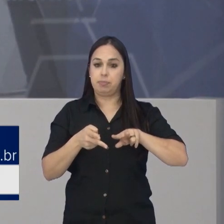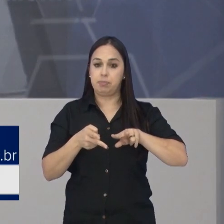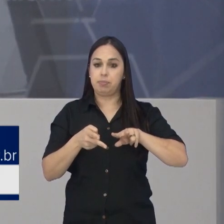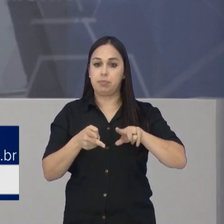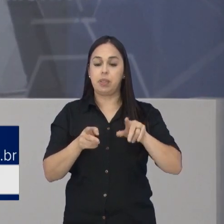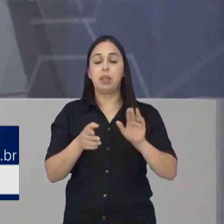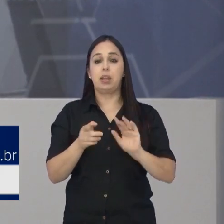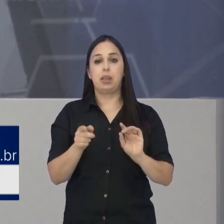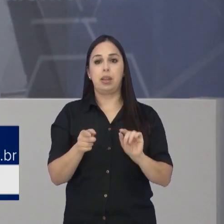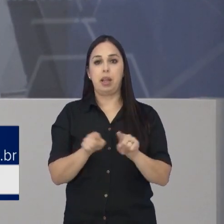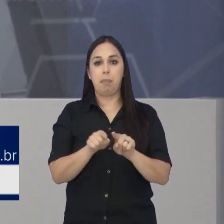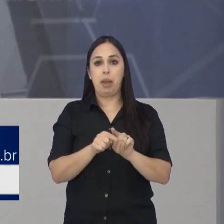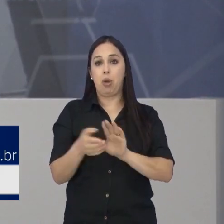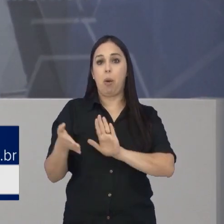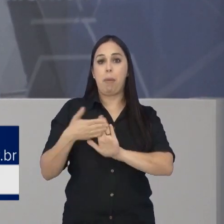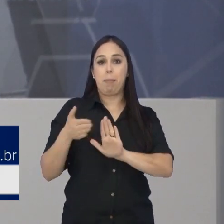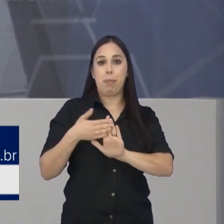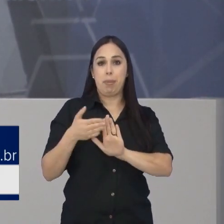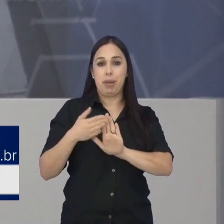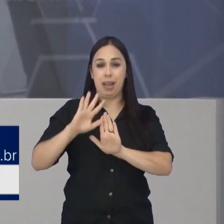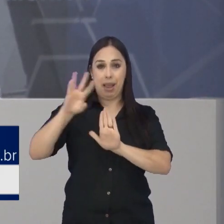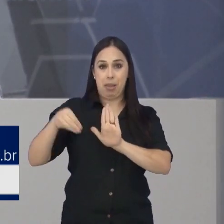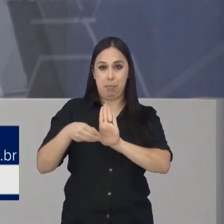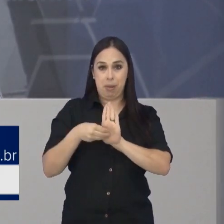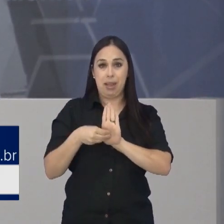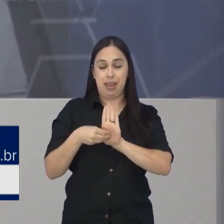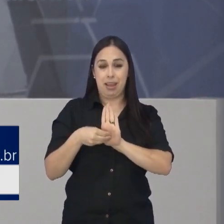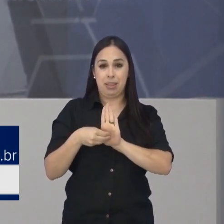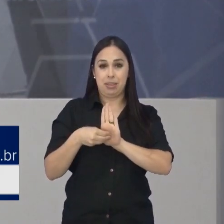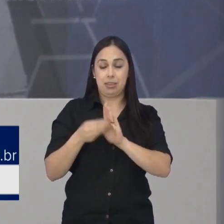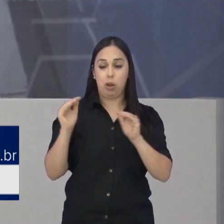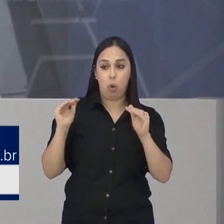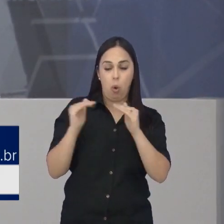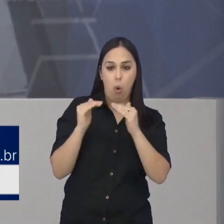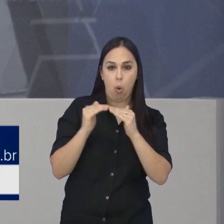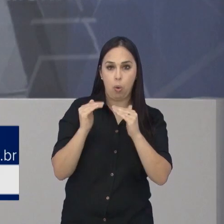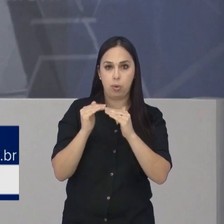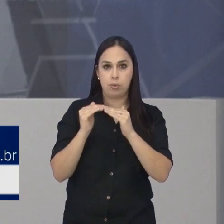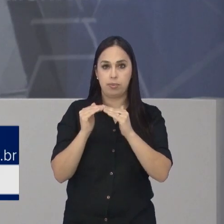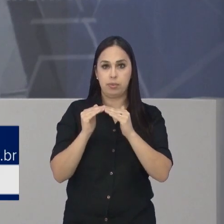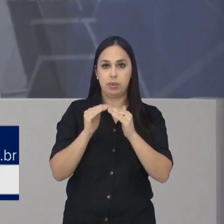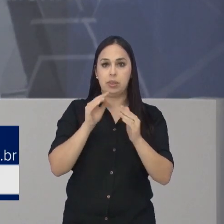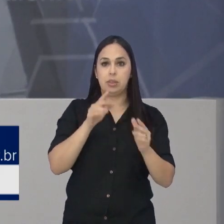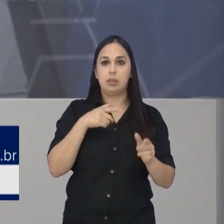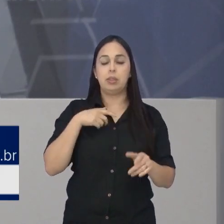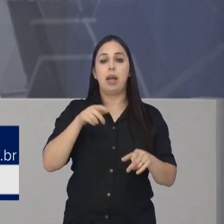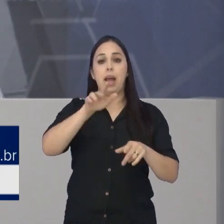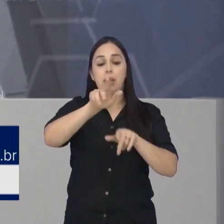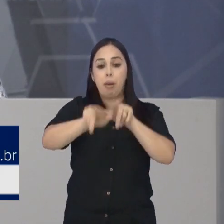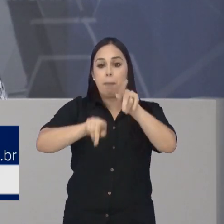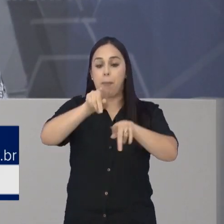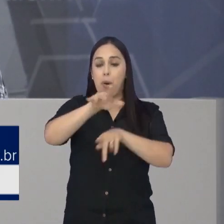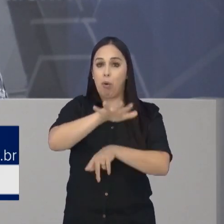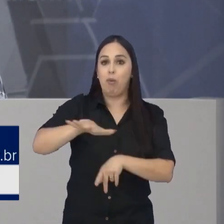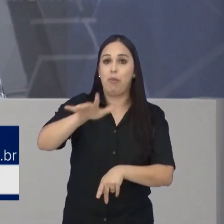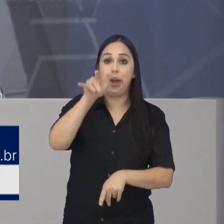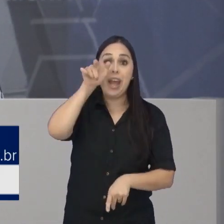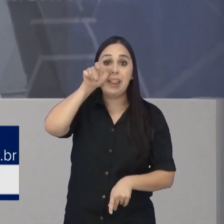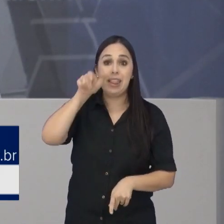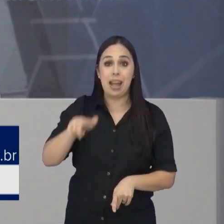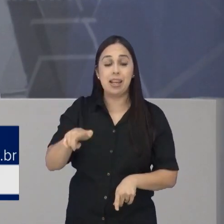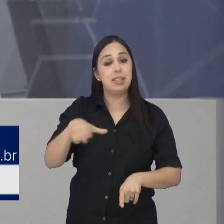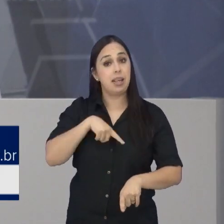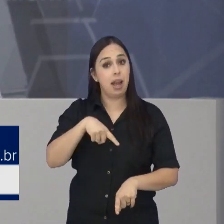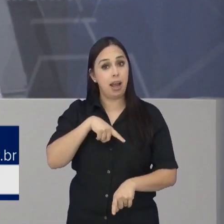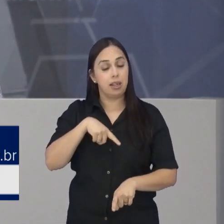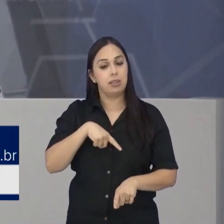como proposto pela referida emenda, incide o legítimo interesse público